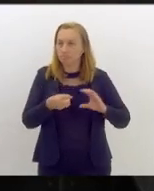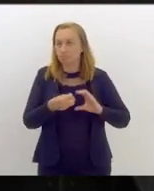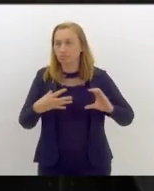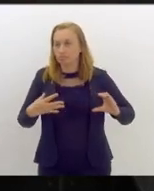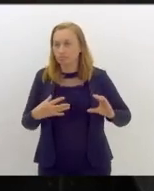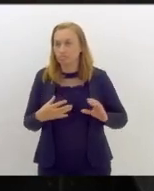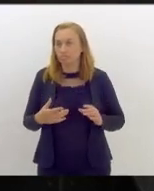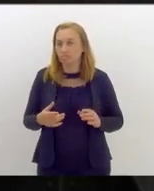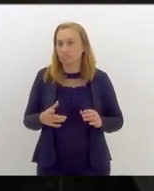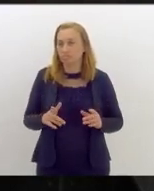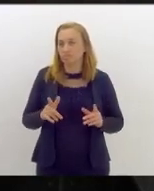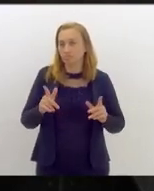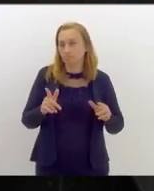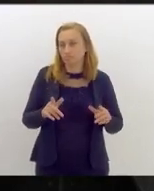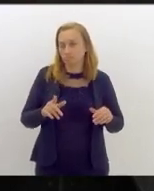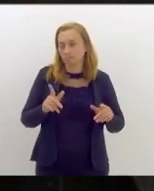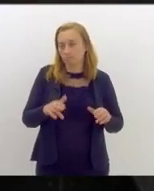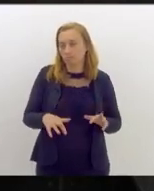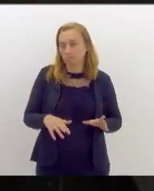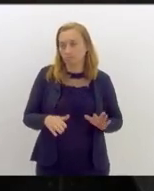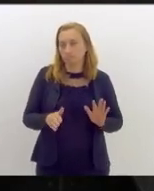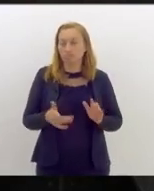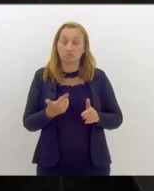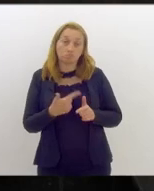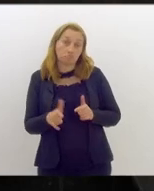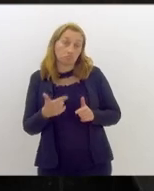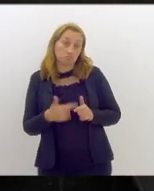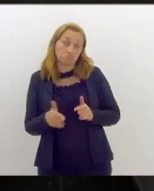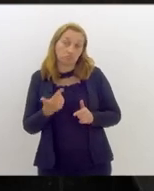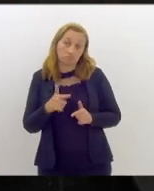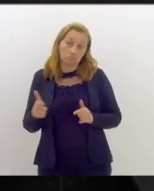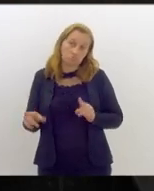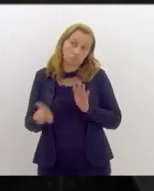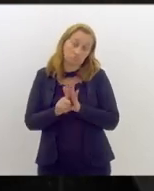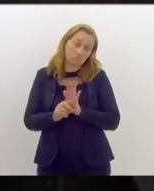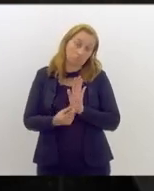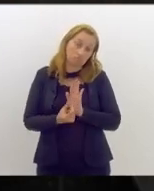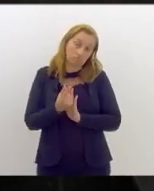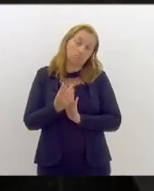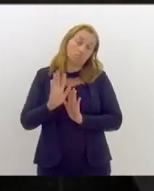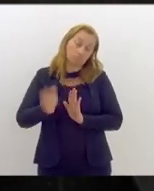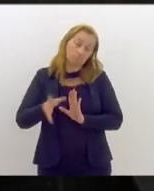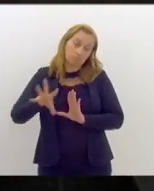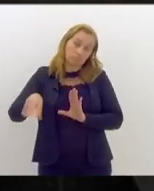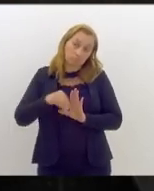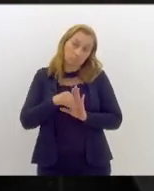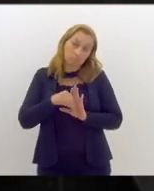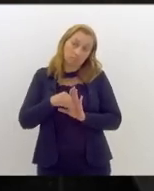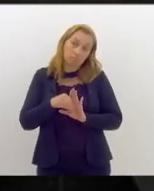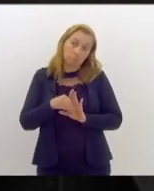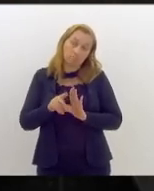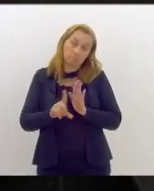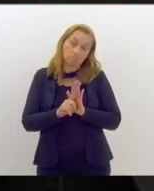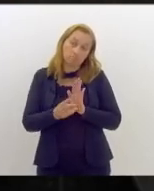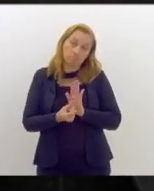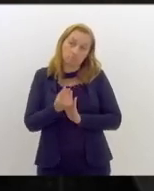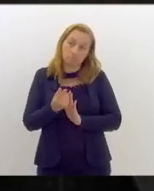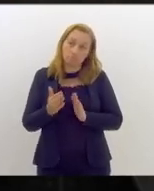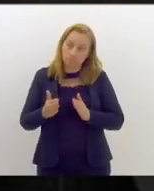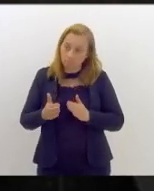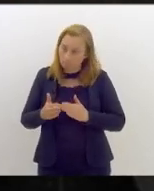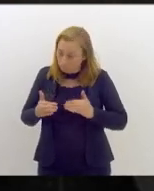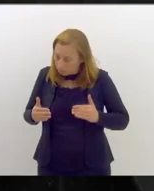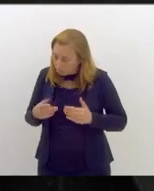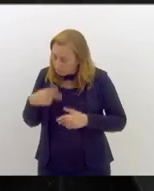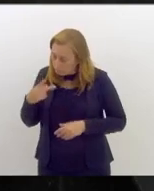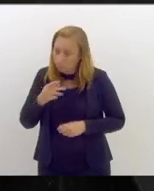diversa dessa não tem nem problema na lua porque já tá implícito Deputado Municipal permite outra parte